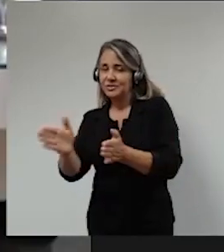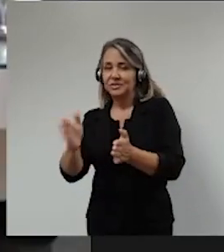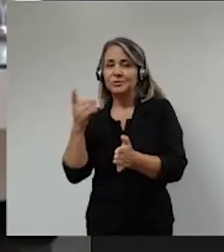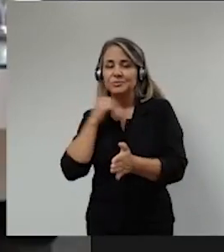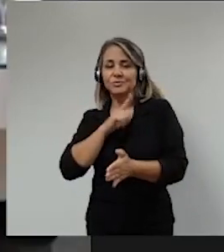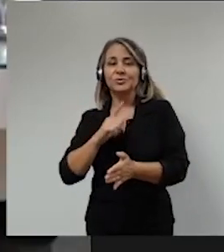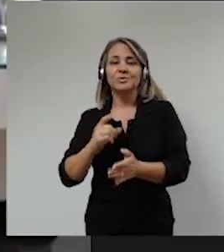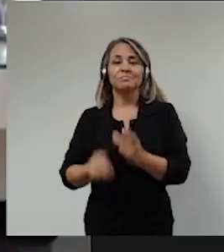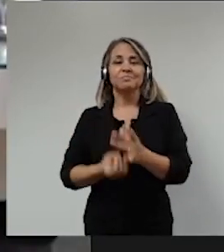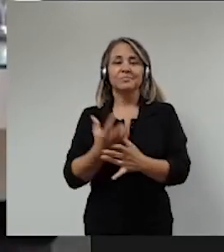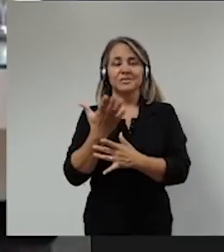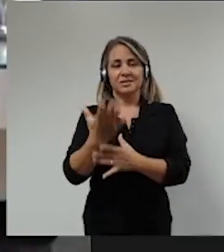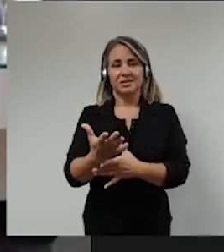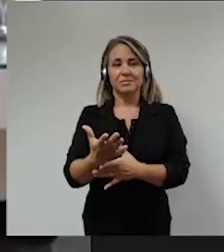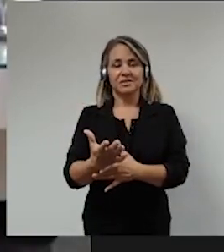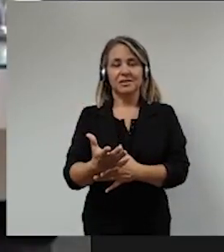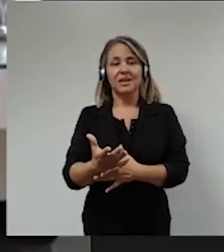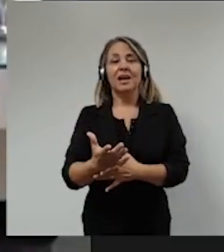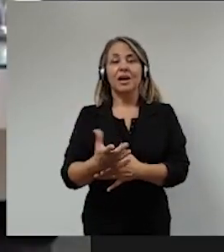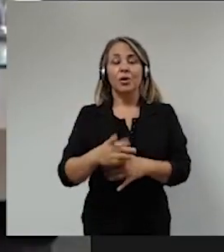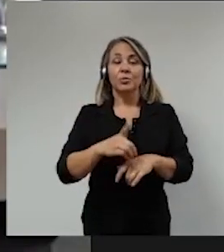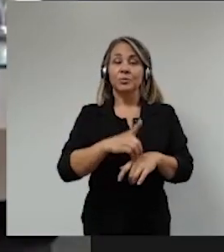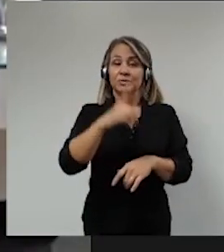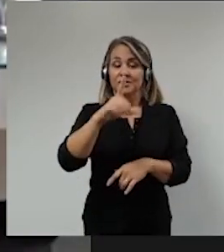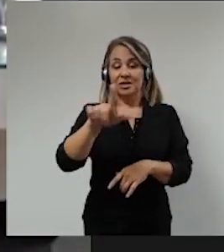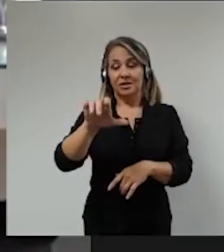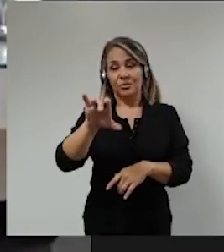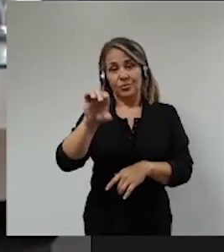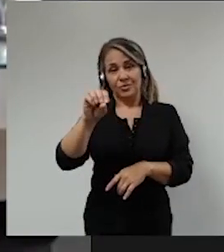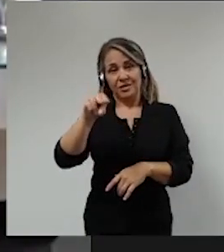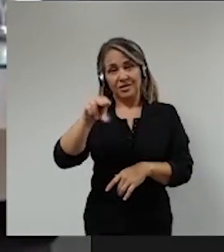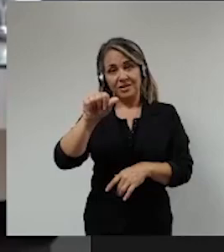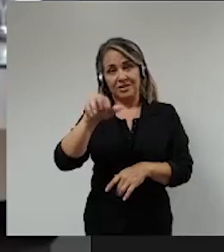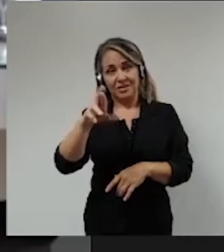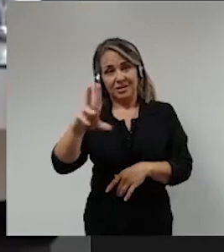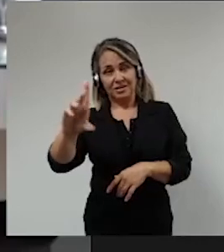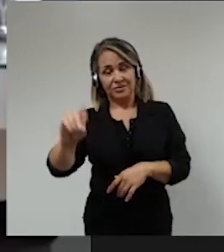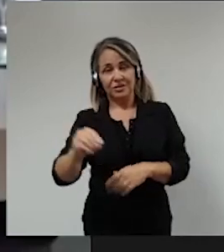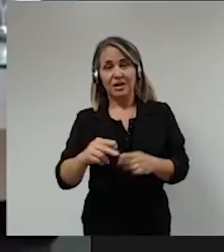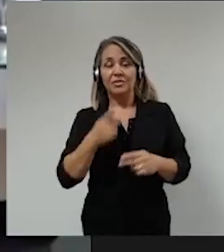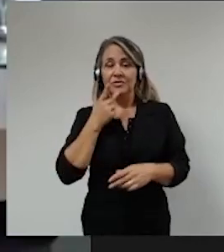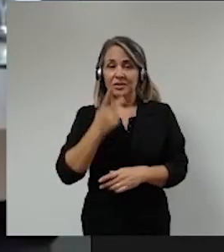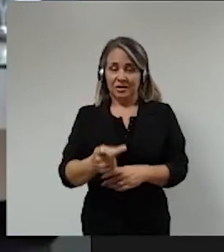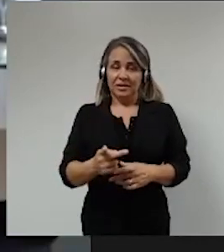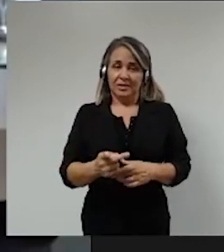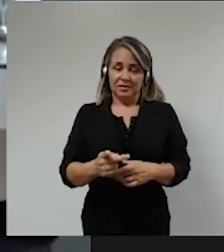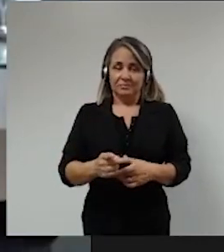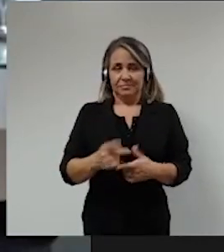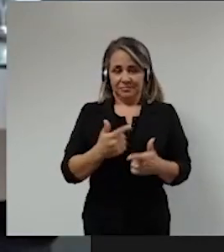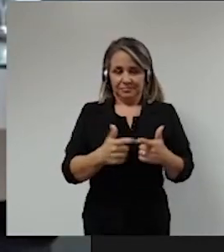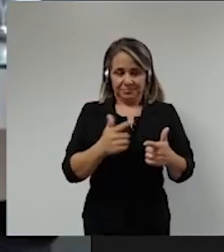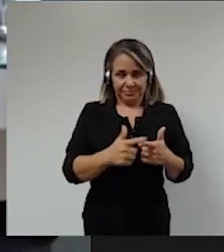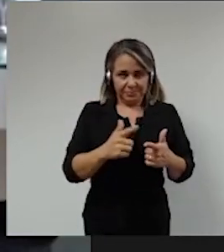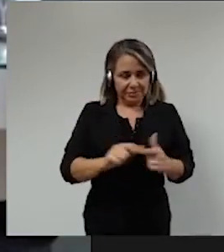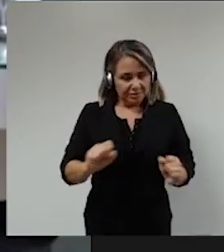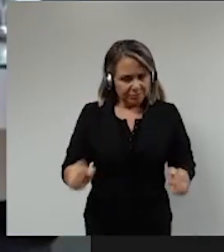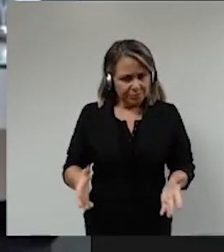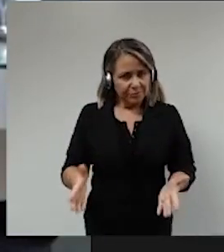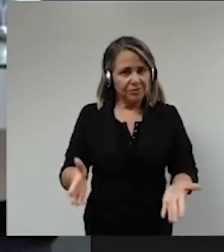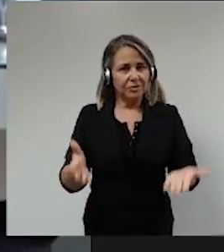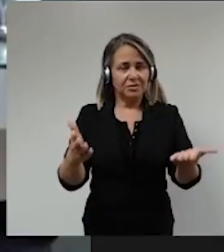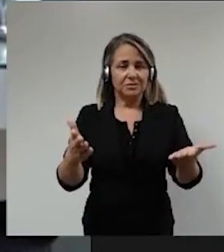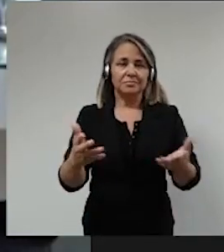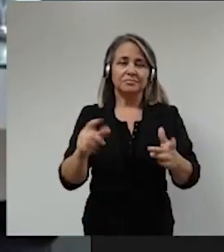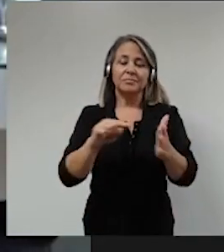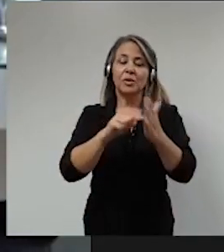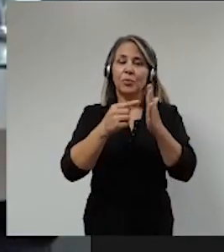O doutor Leonardo, ele falou que as crises geralmente impulsionam, e realmente esse é um dos pontos